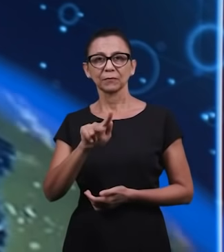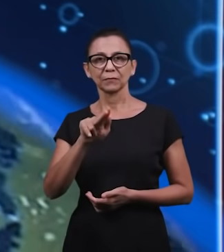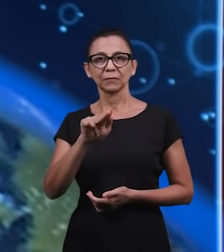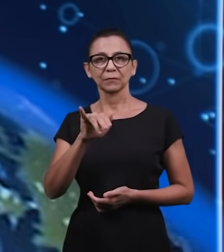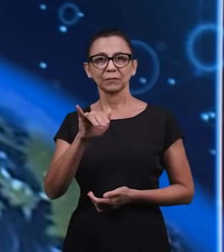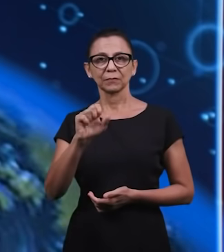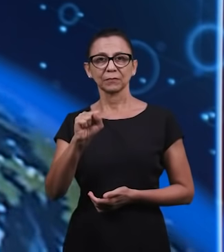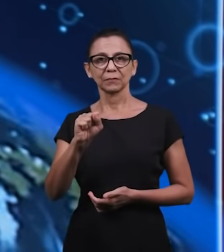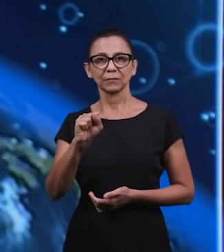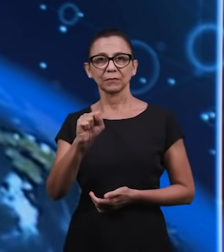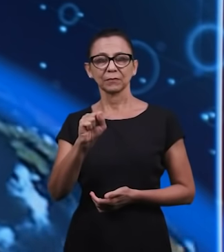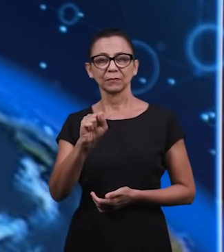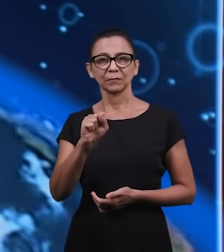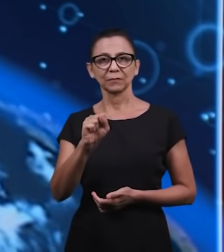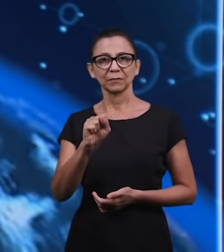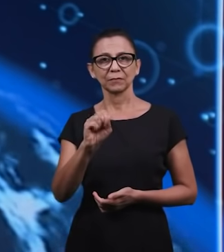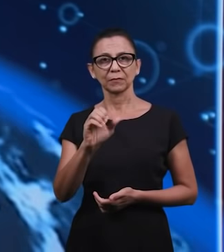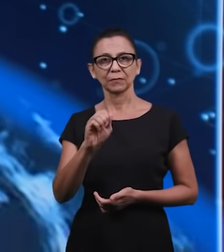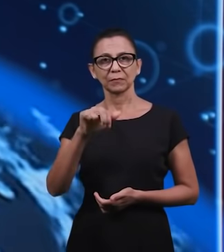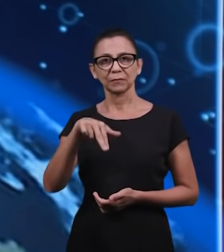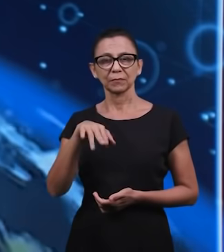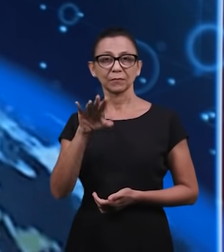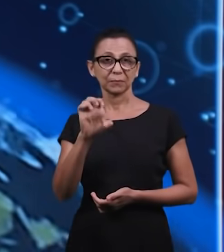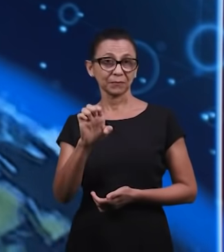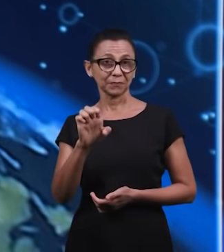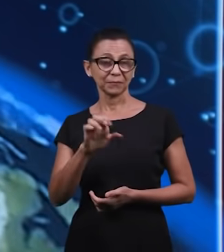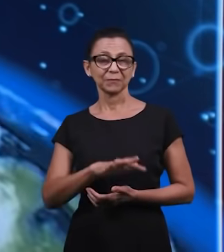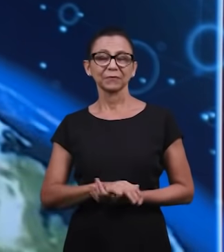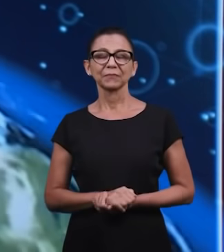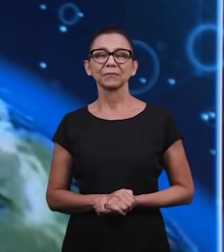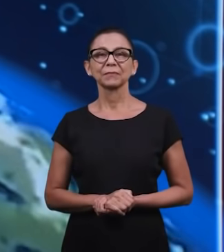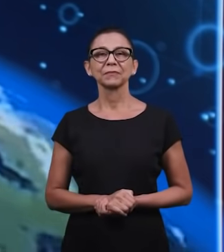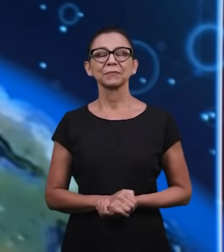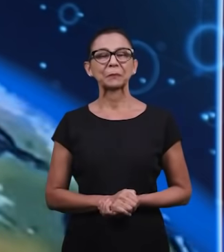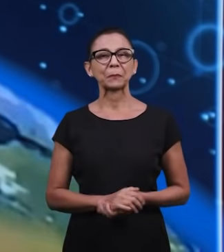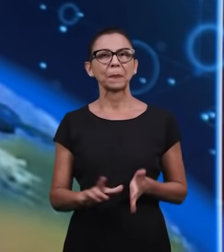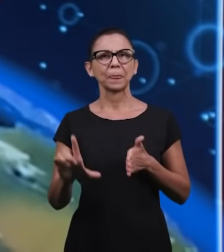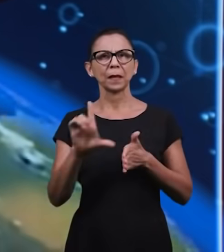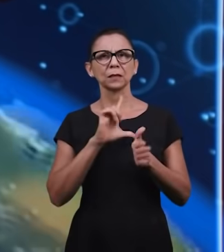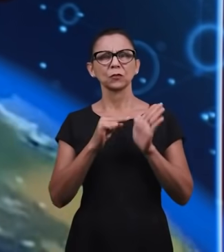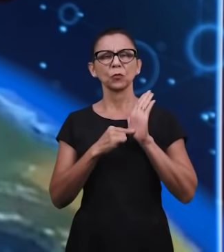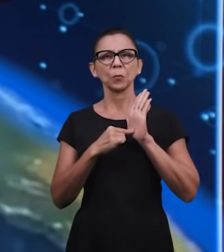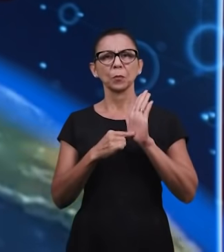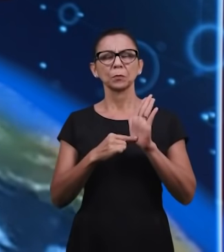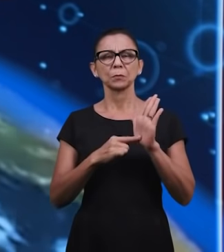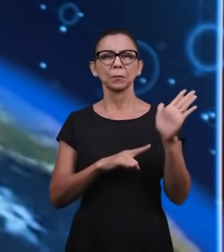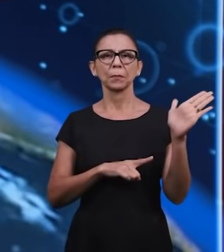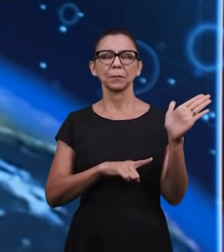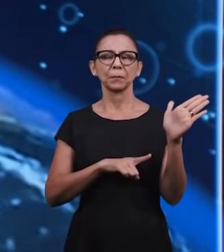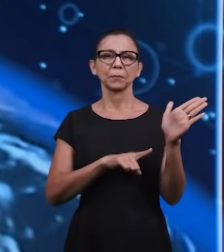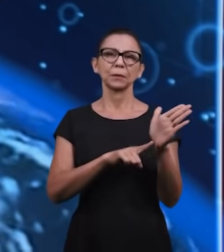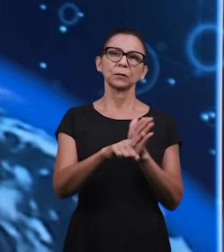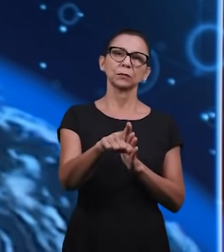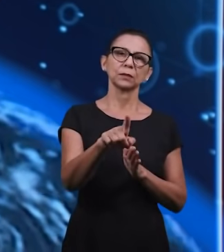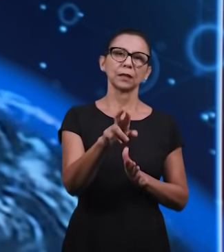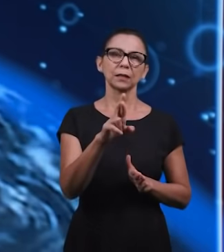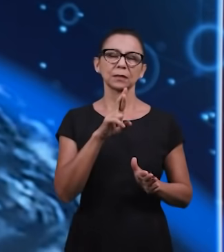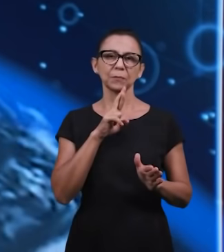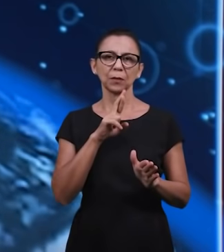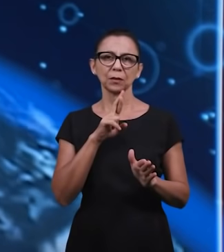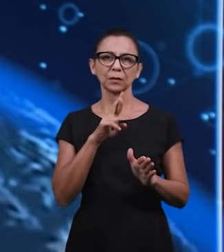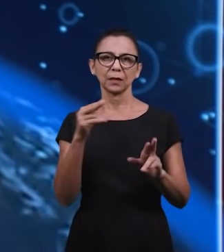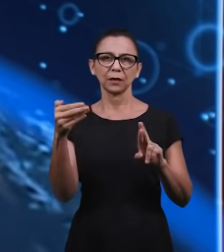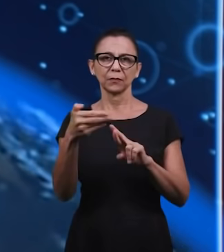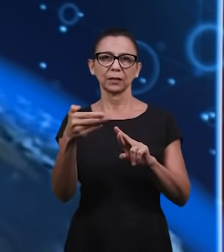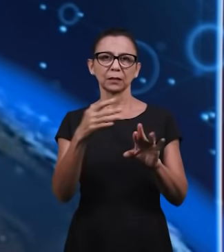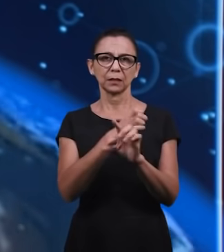da nossa igreja de Medford, nos Estados Unidos, nós vamos agora apresentar uma resposta a uma das perguntas da